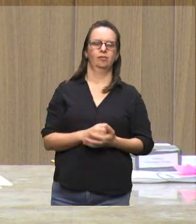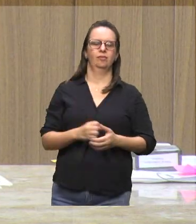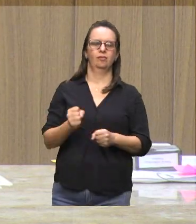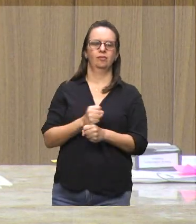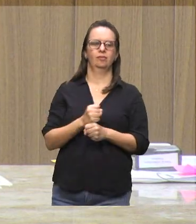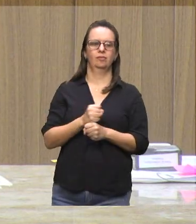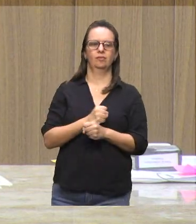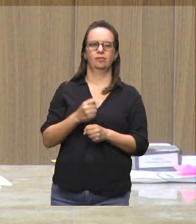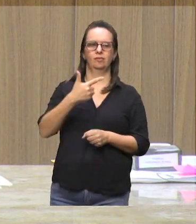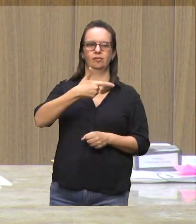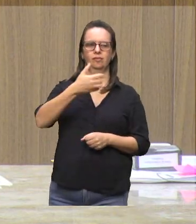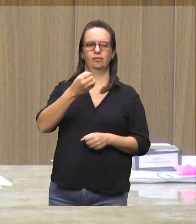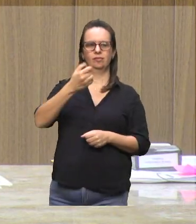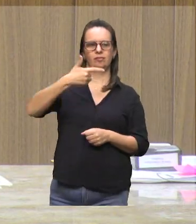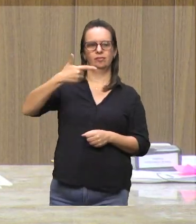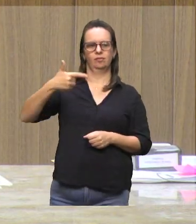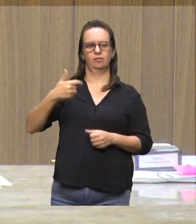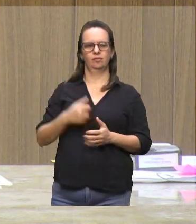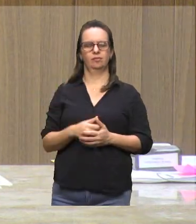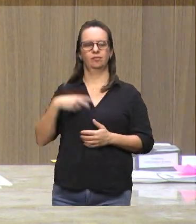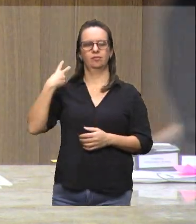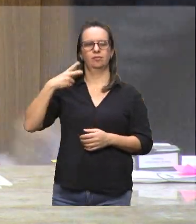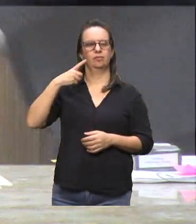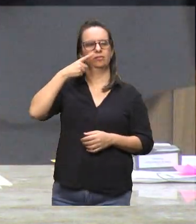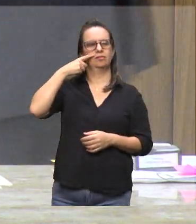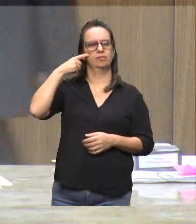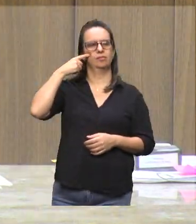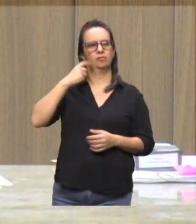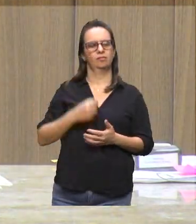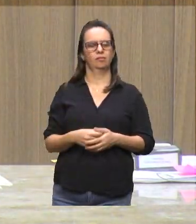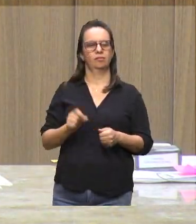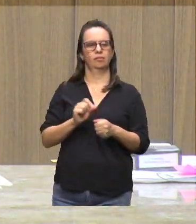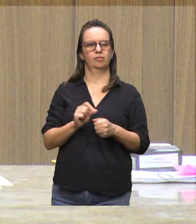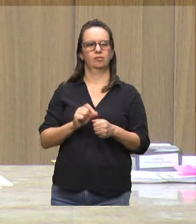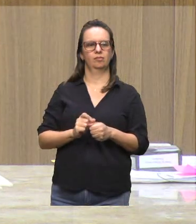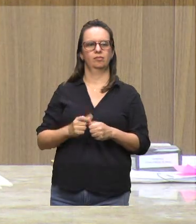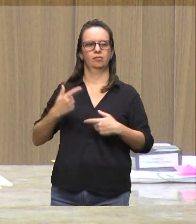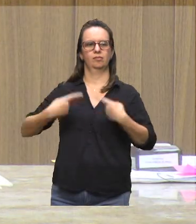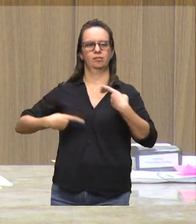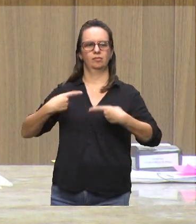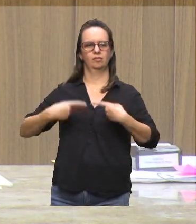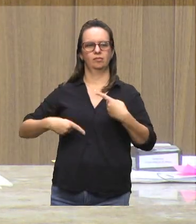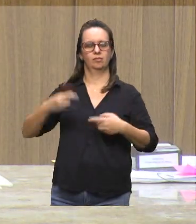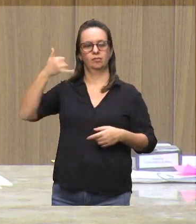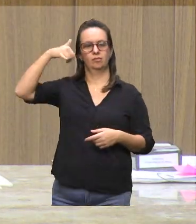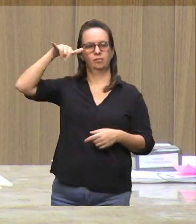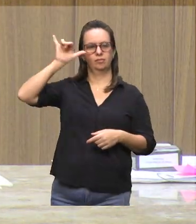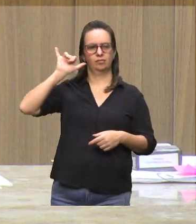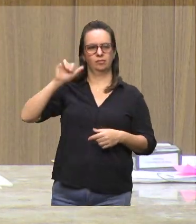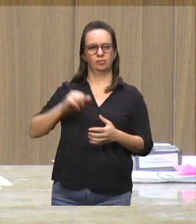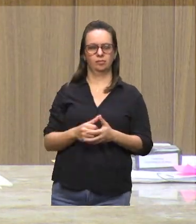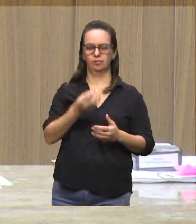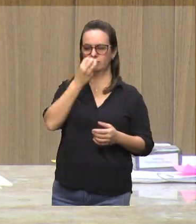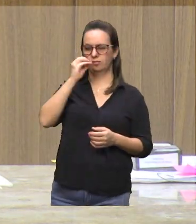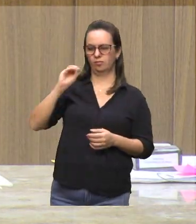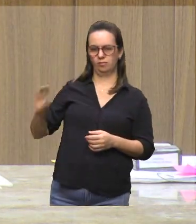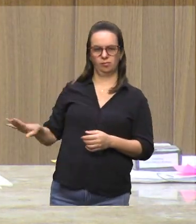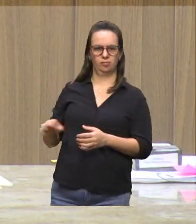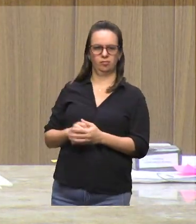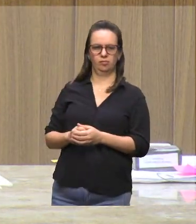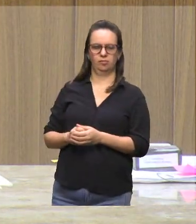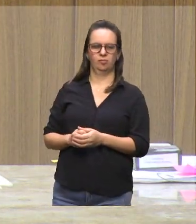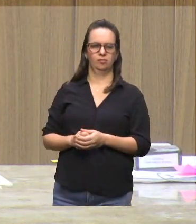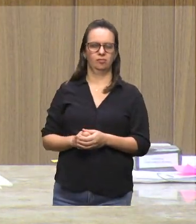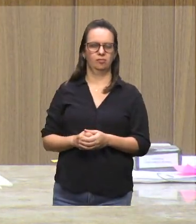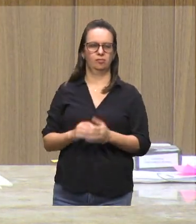15/2022 do vereador Vinícius Simini. Institui a política de prevenção e evasão e abandono escolar no município de